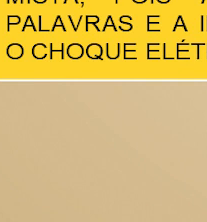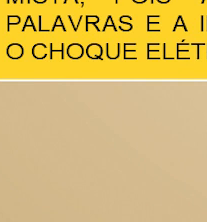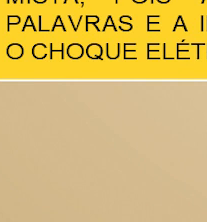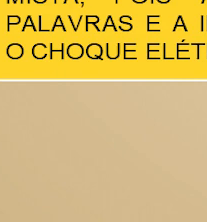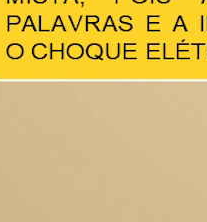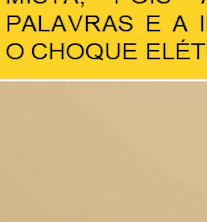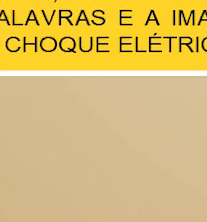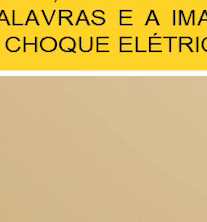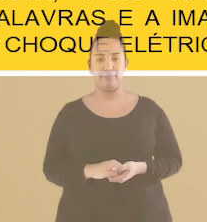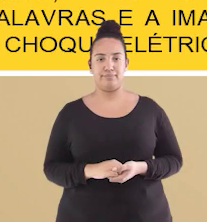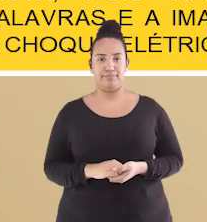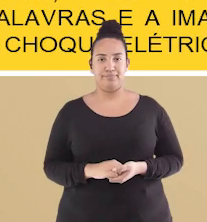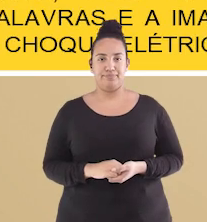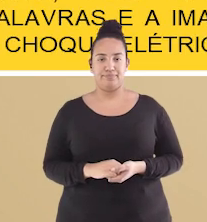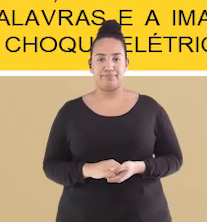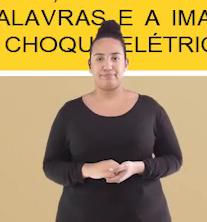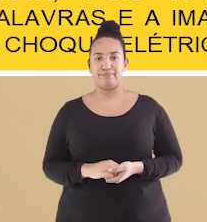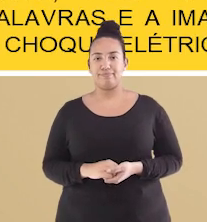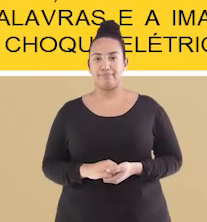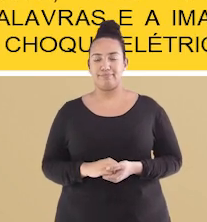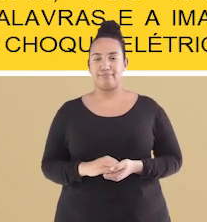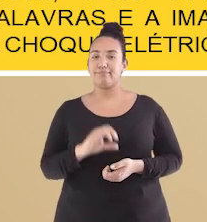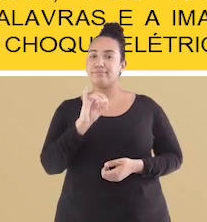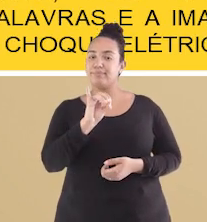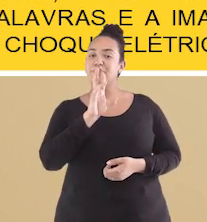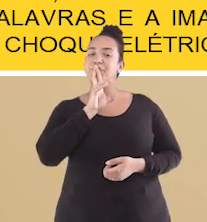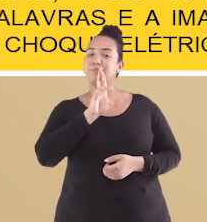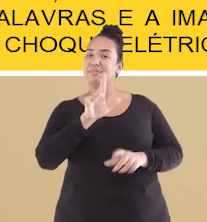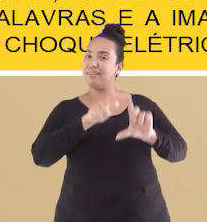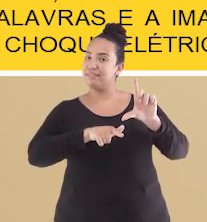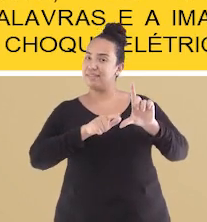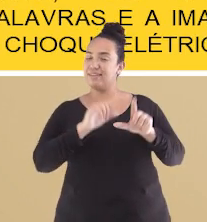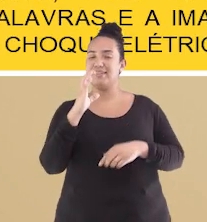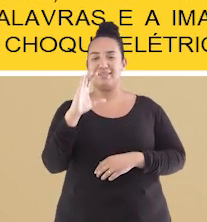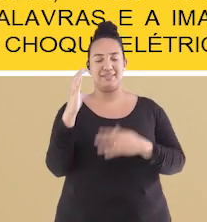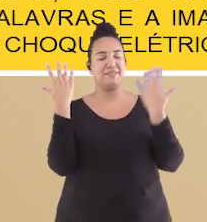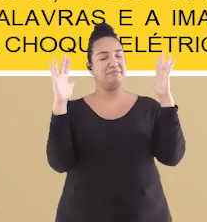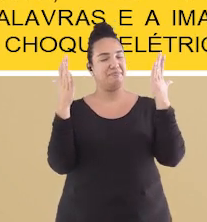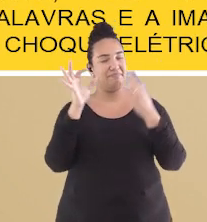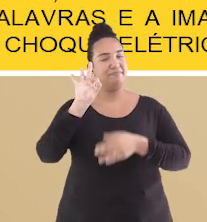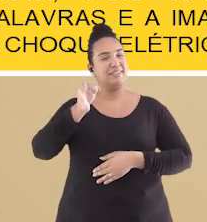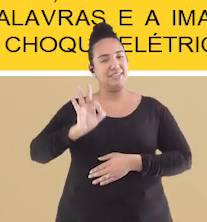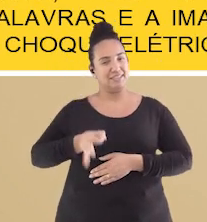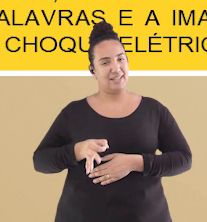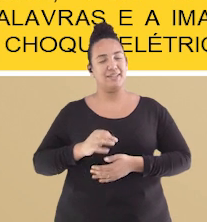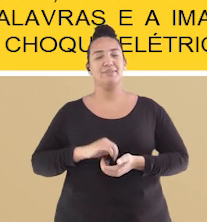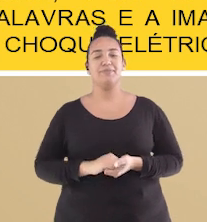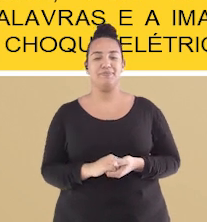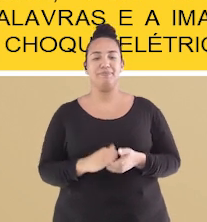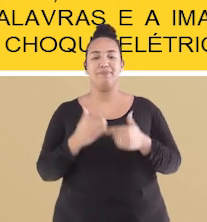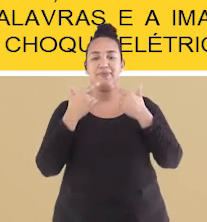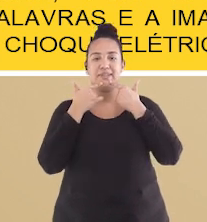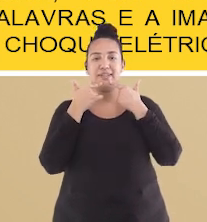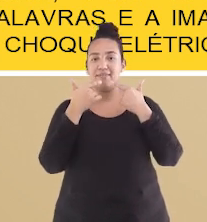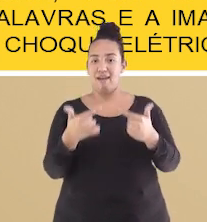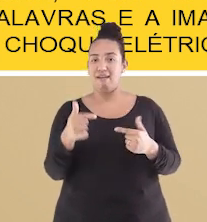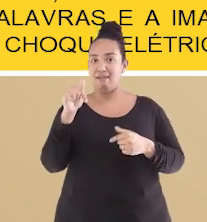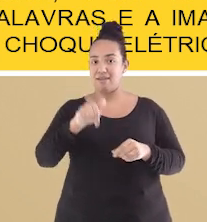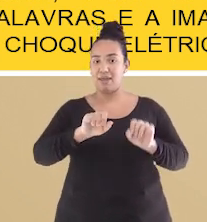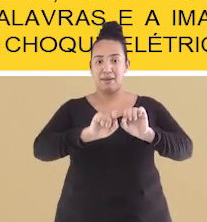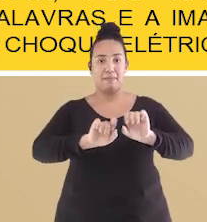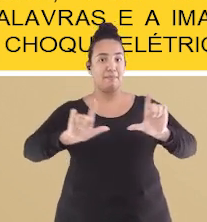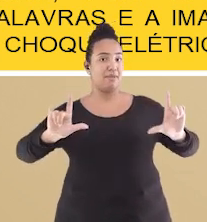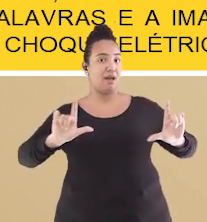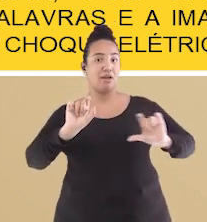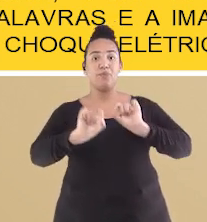Quem respondeu a letra C acertou. A linguagem contida na placa é a